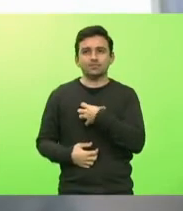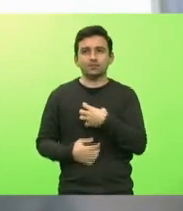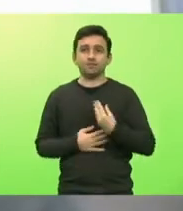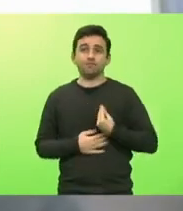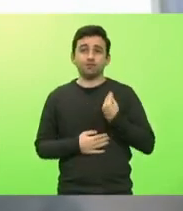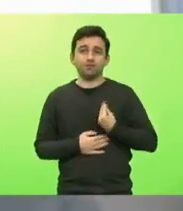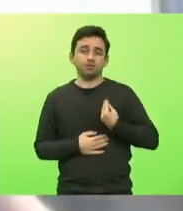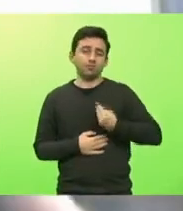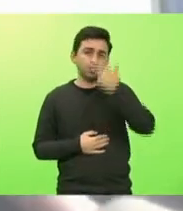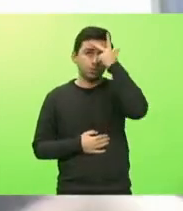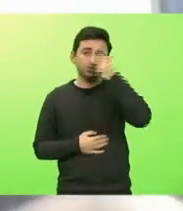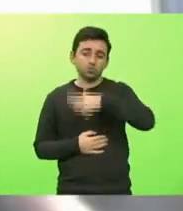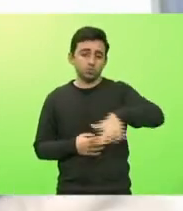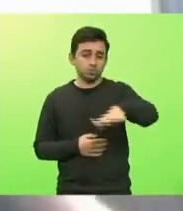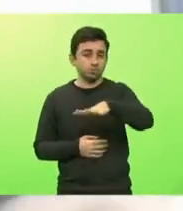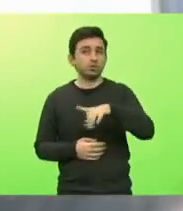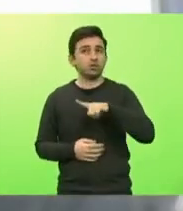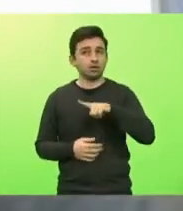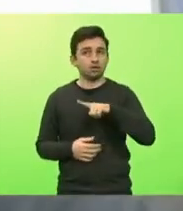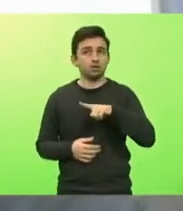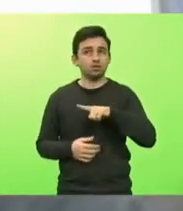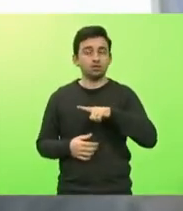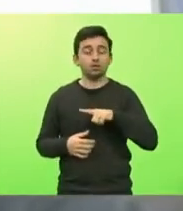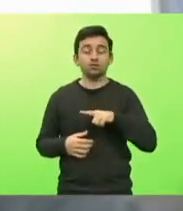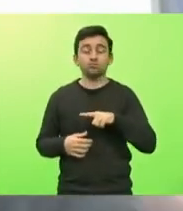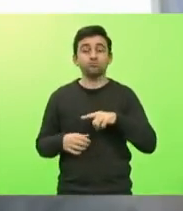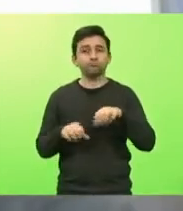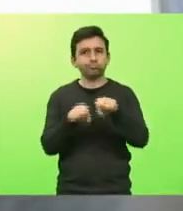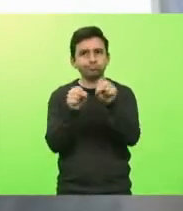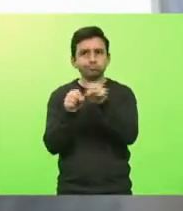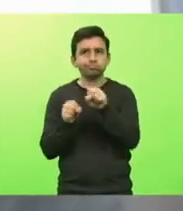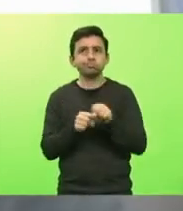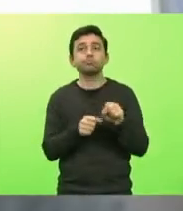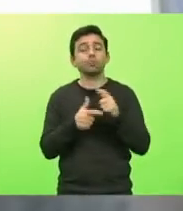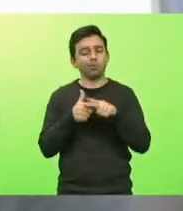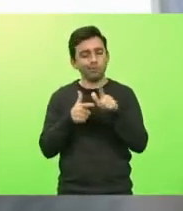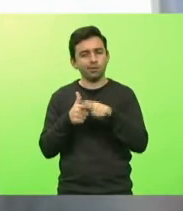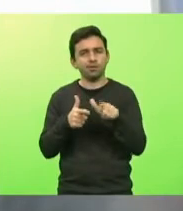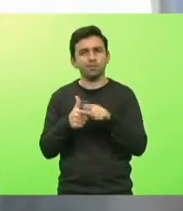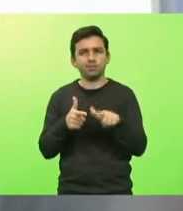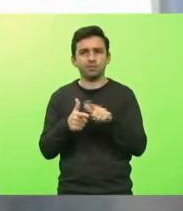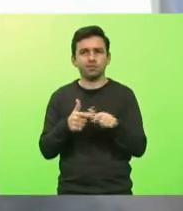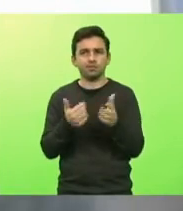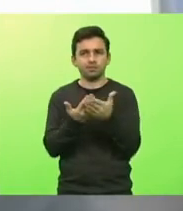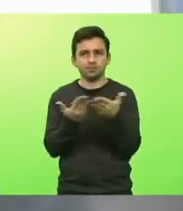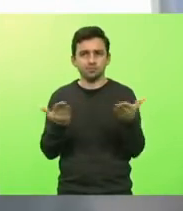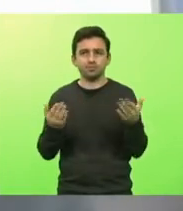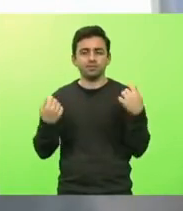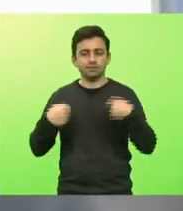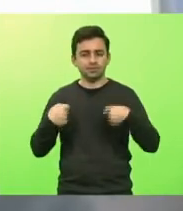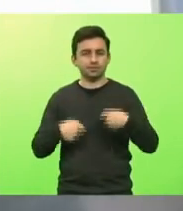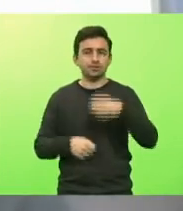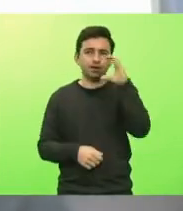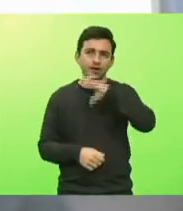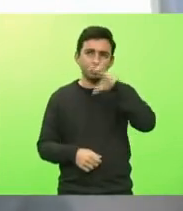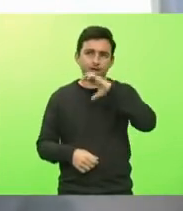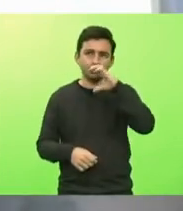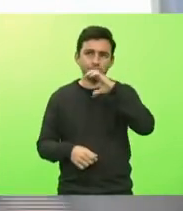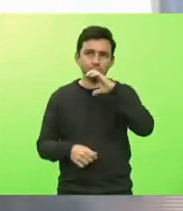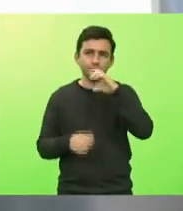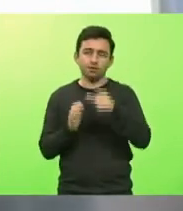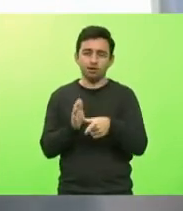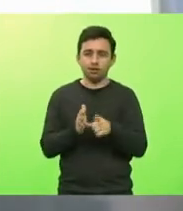das pessoas. Traz uma desestruturação e é preciso, o mais rápido possível,